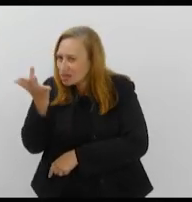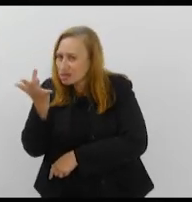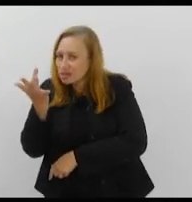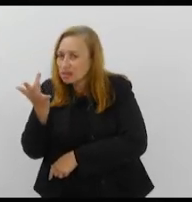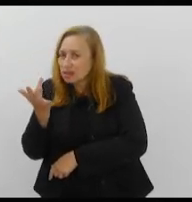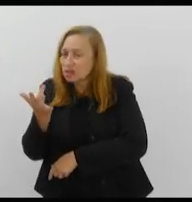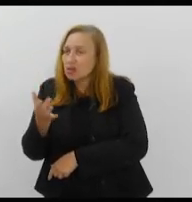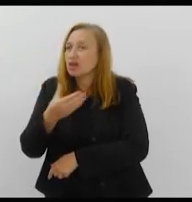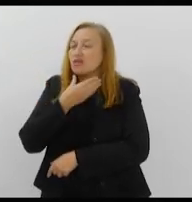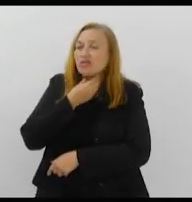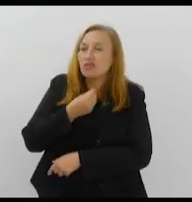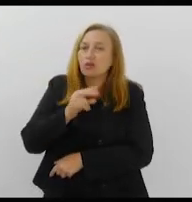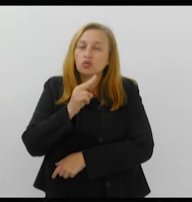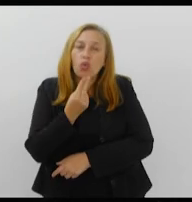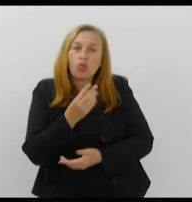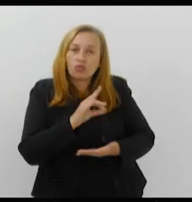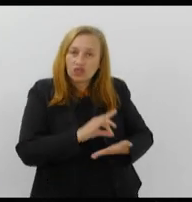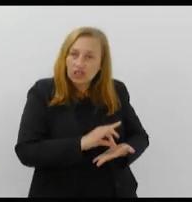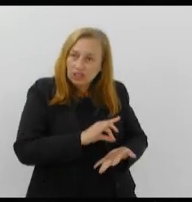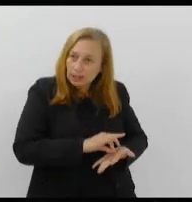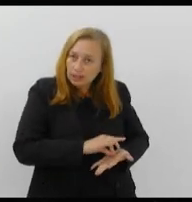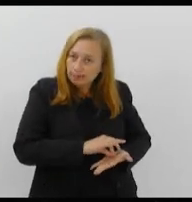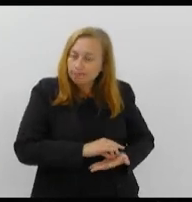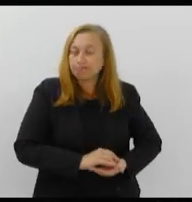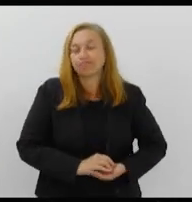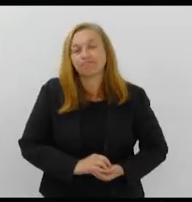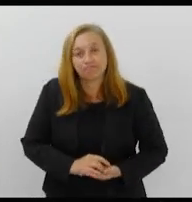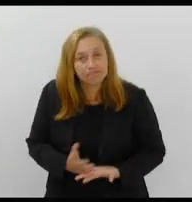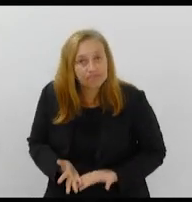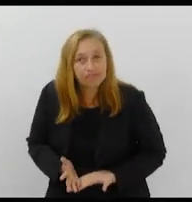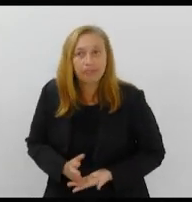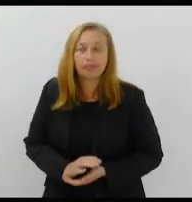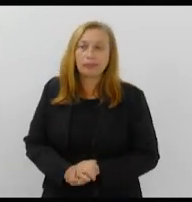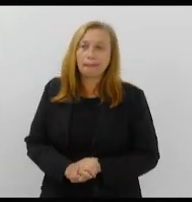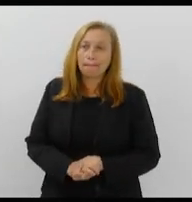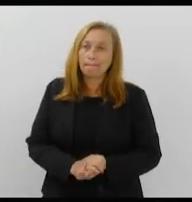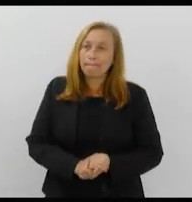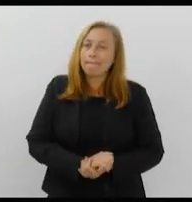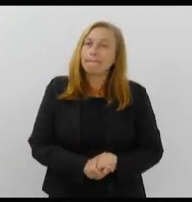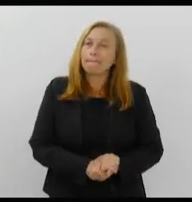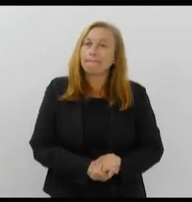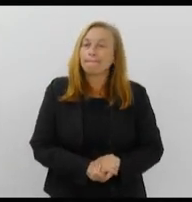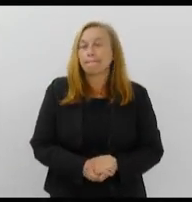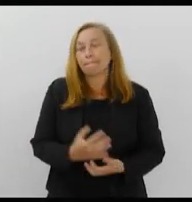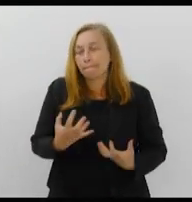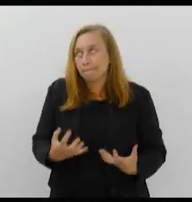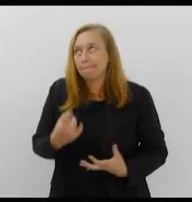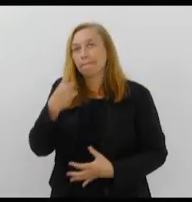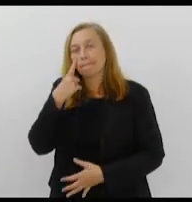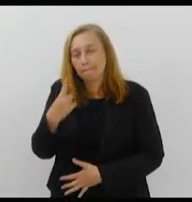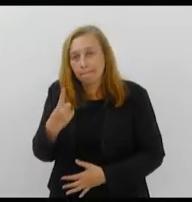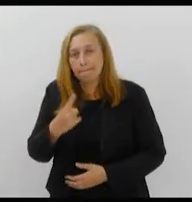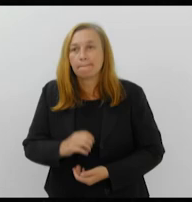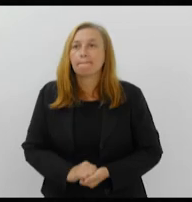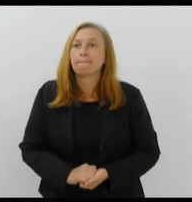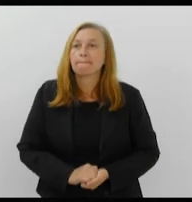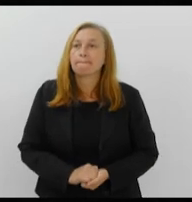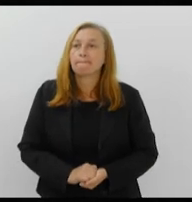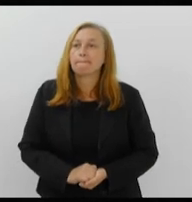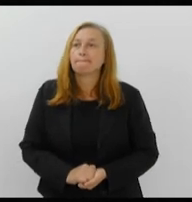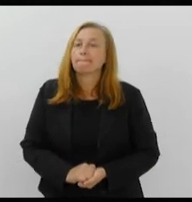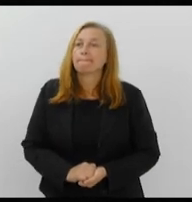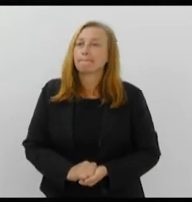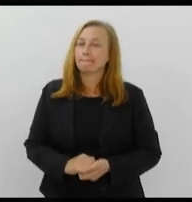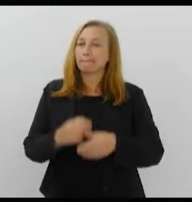da população o que é verdade e o que é mentira. A gente cansa de ver, sobretudo, as